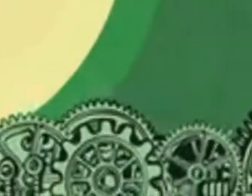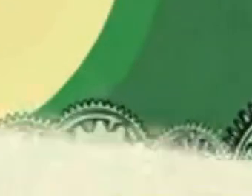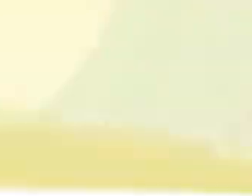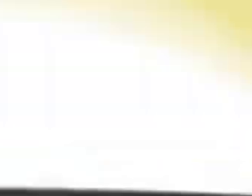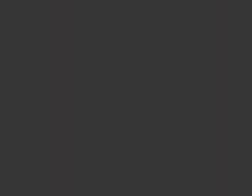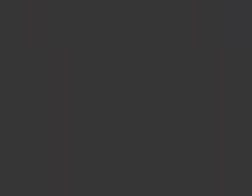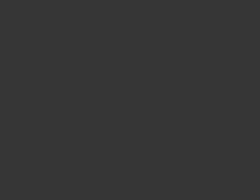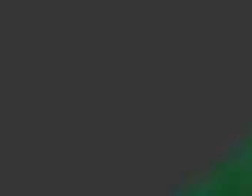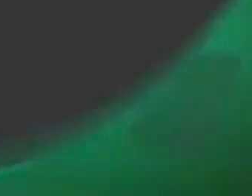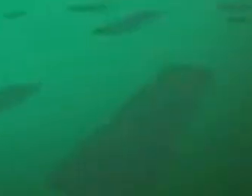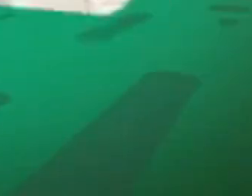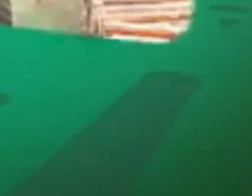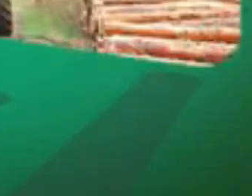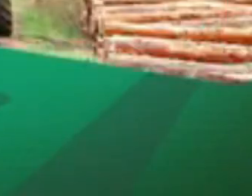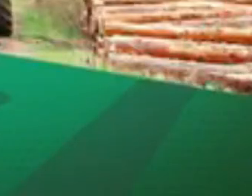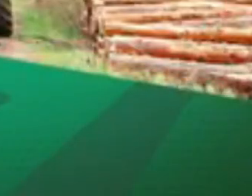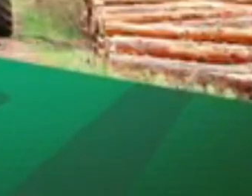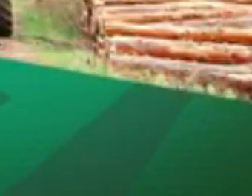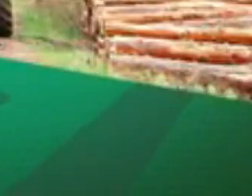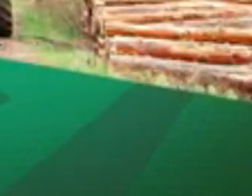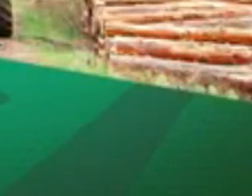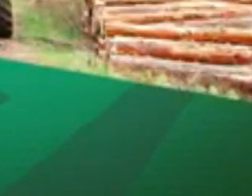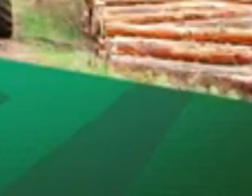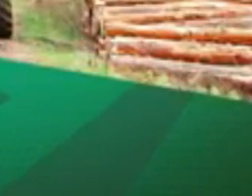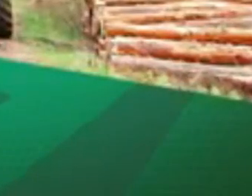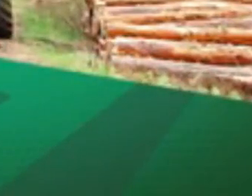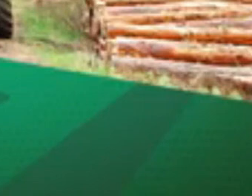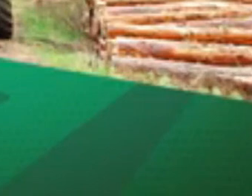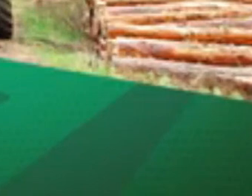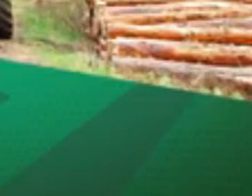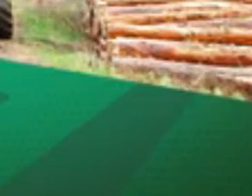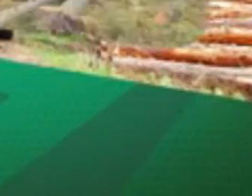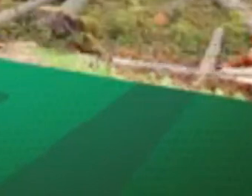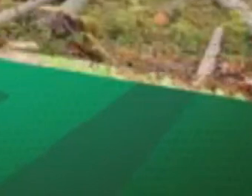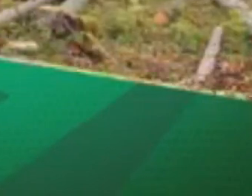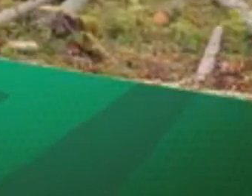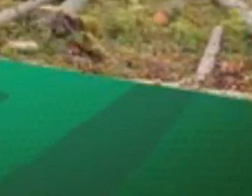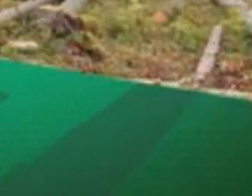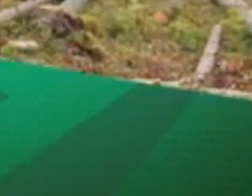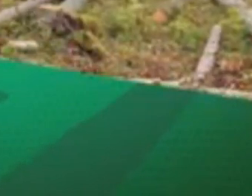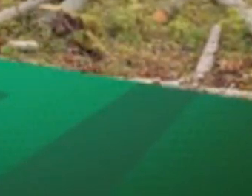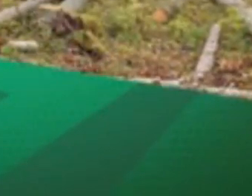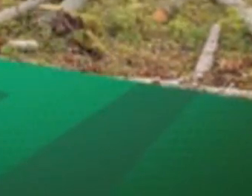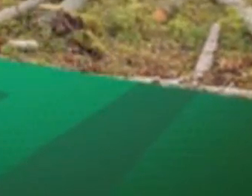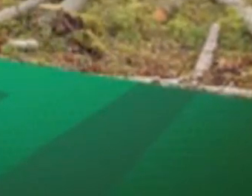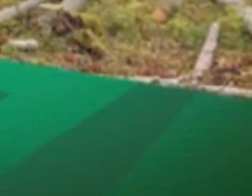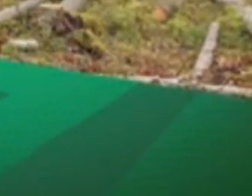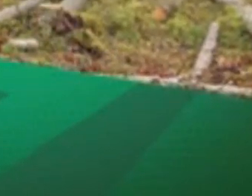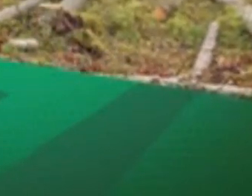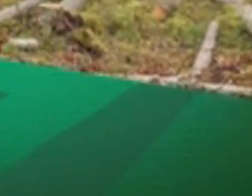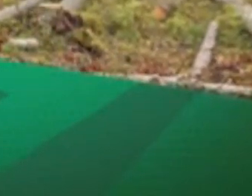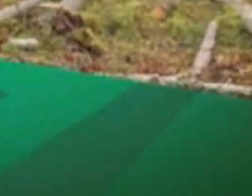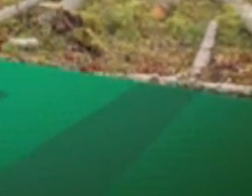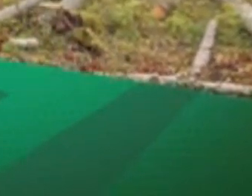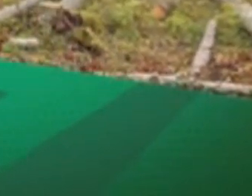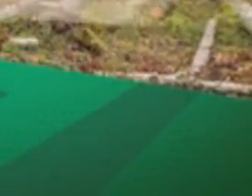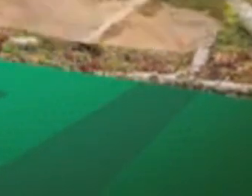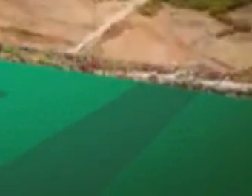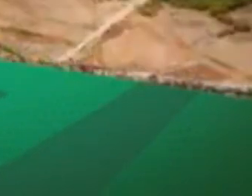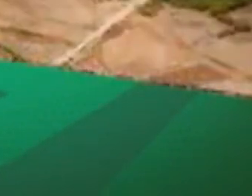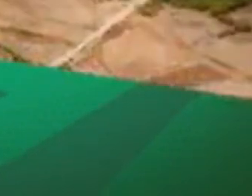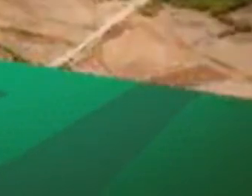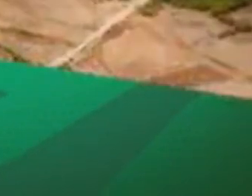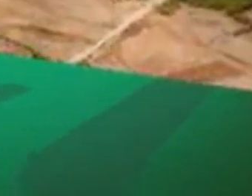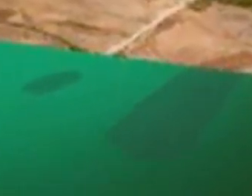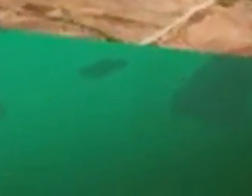natureza. Entretanto, o uso intensificado dos recursos naturais e a exploração do meio ambiente, sem planejamento e sem